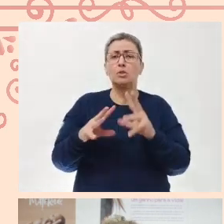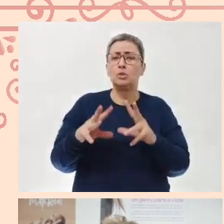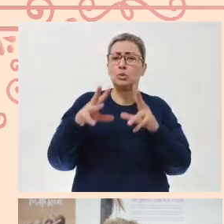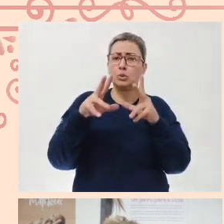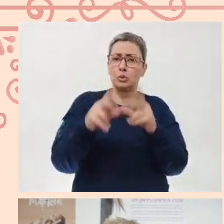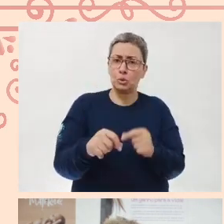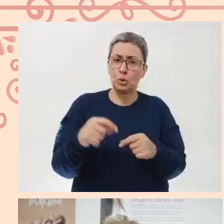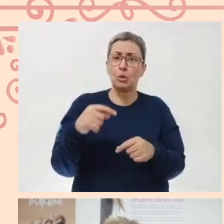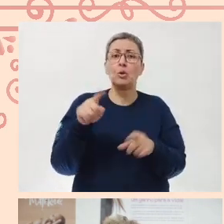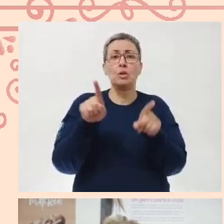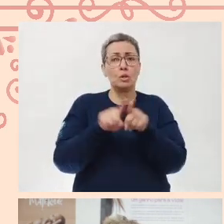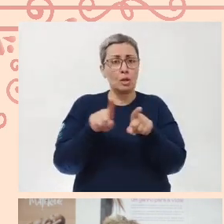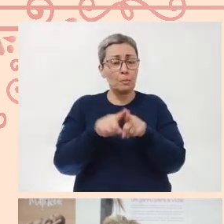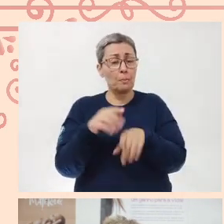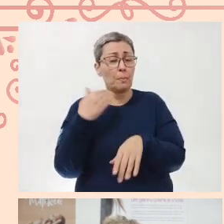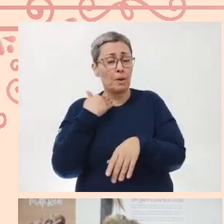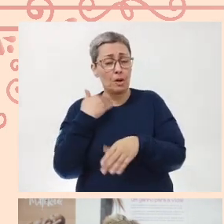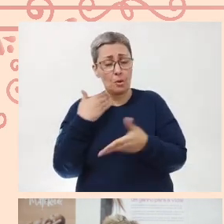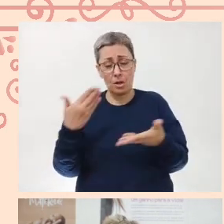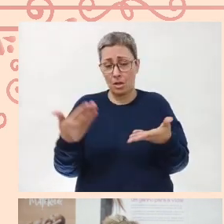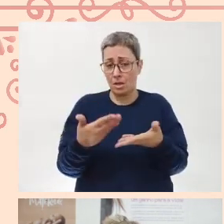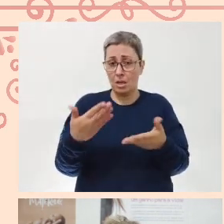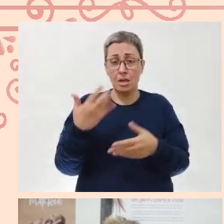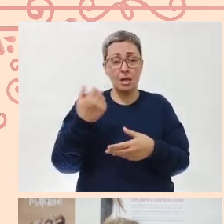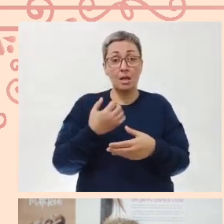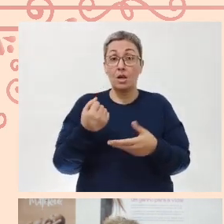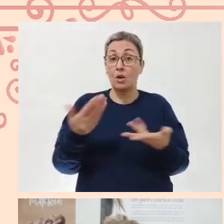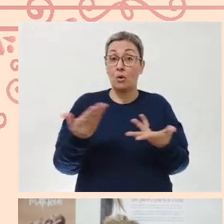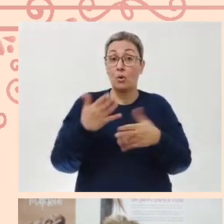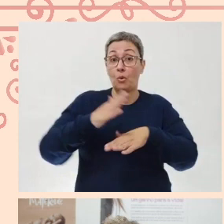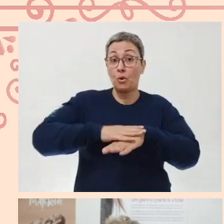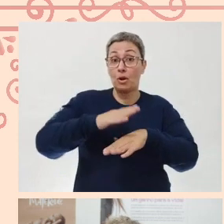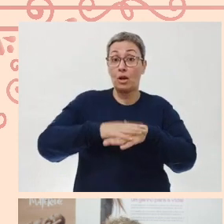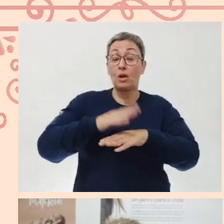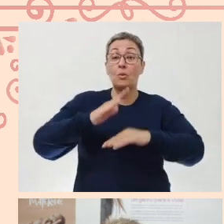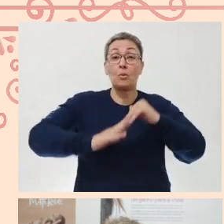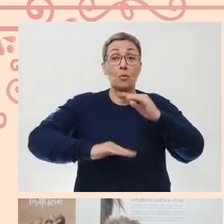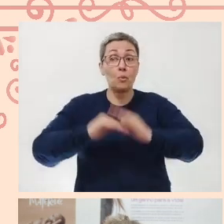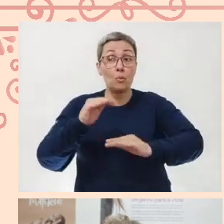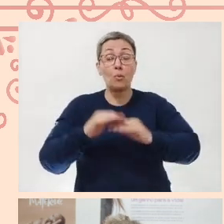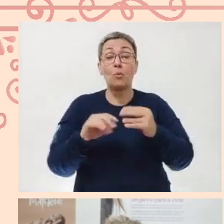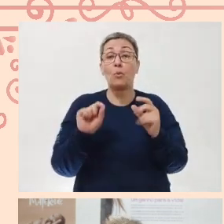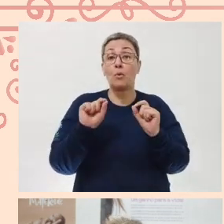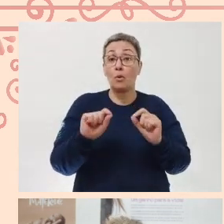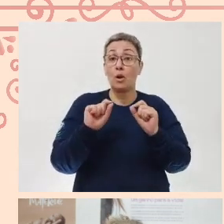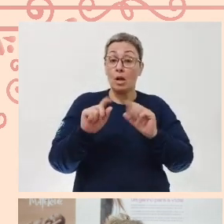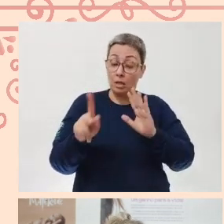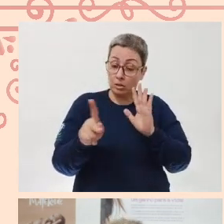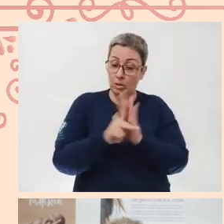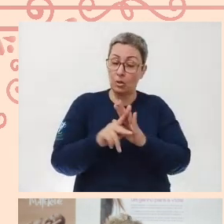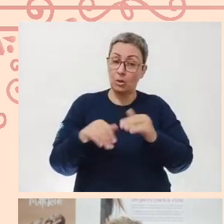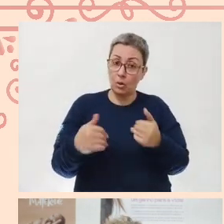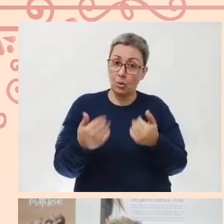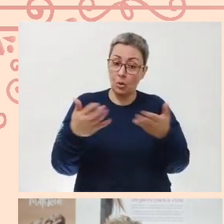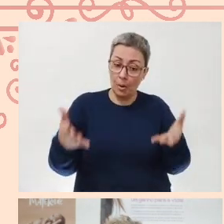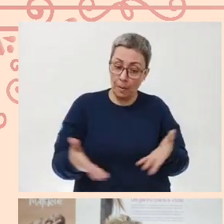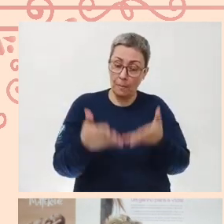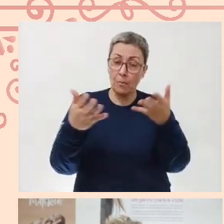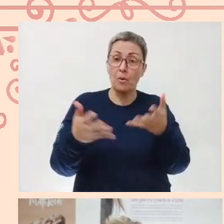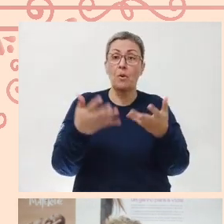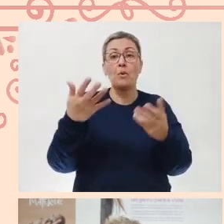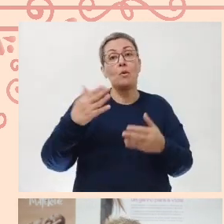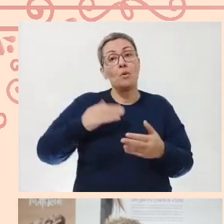mesmas normatizações do nosso banco de leite e hoje realizam ações em prol